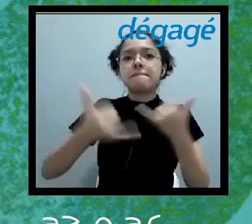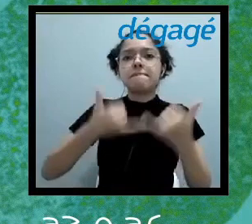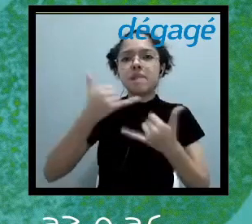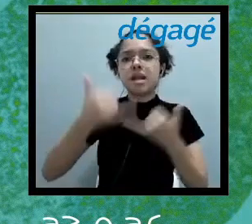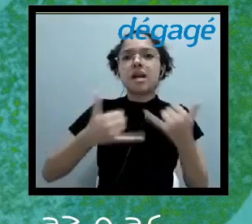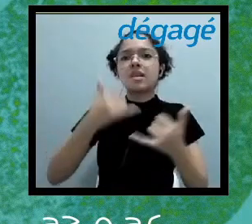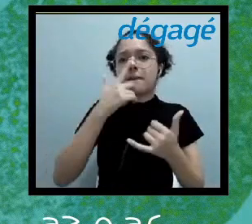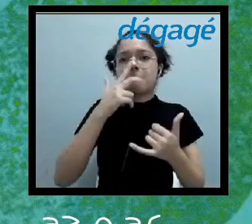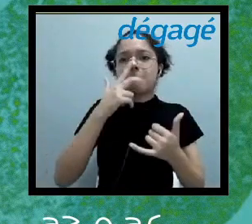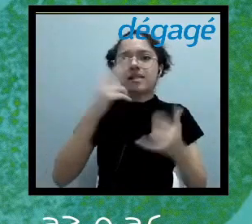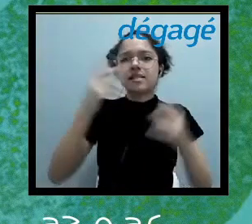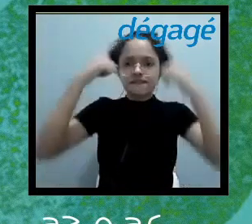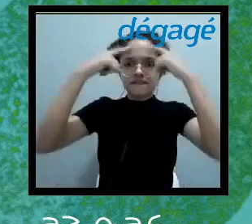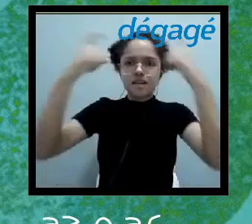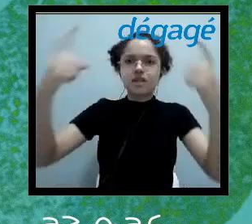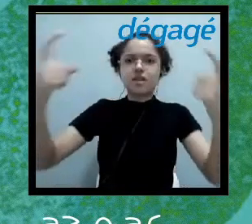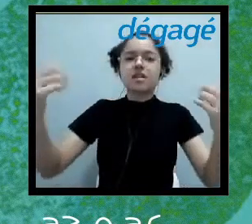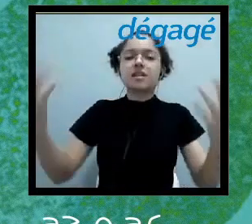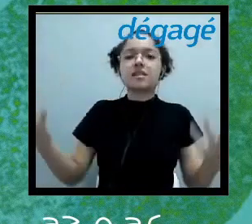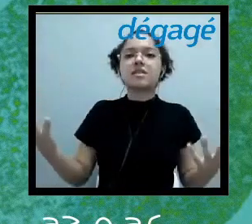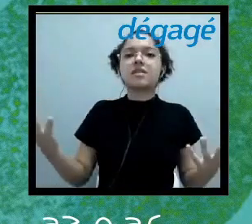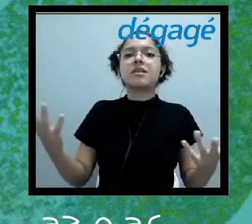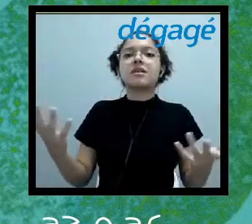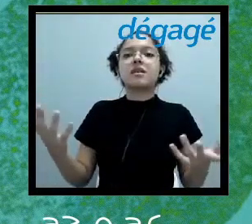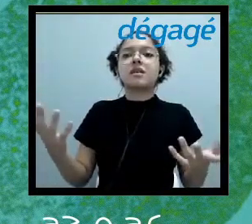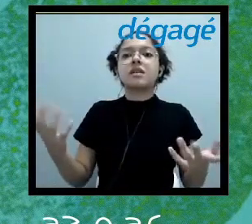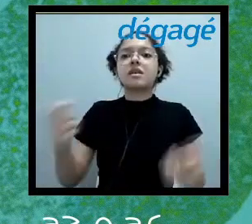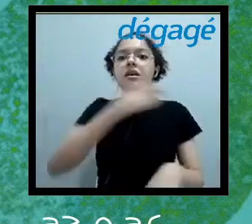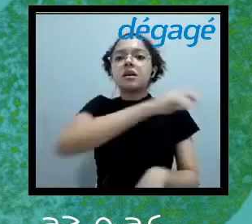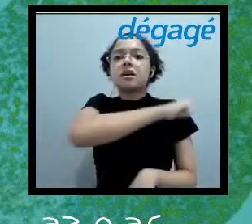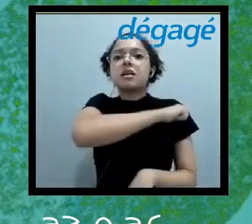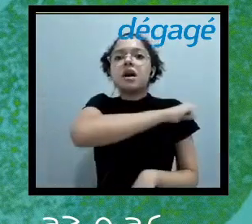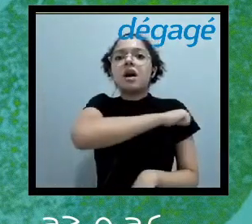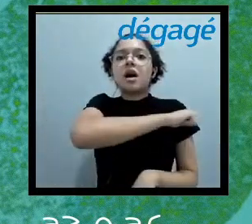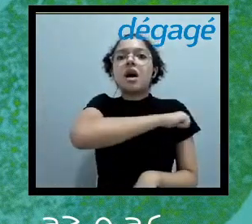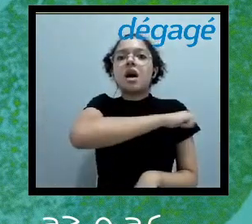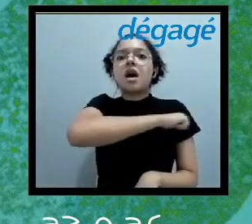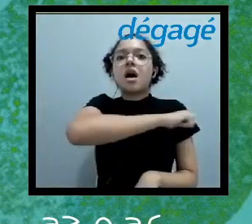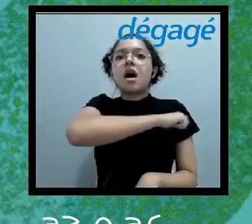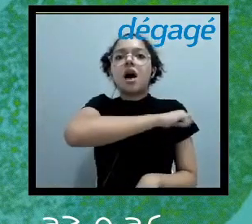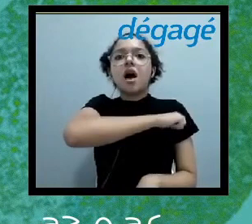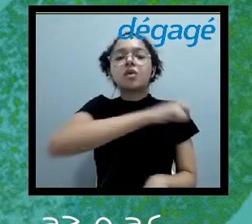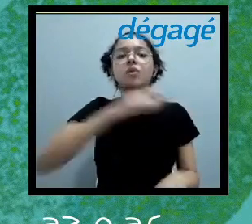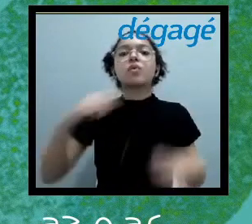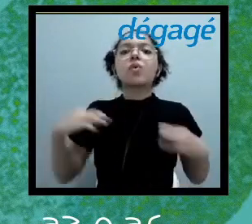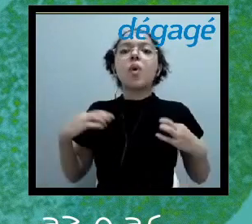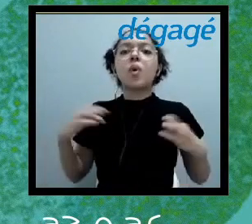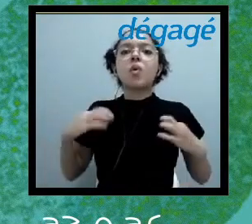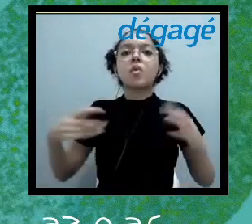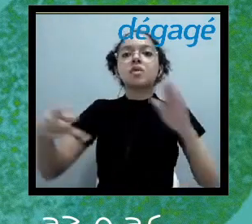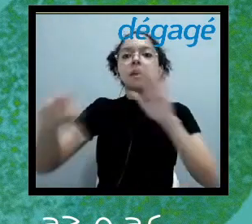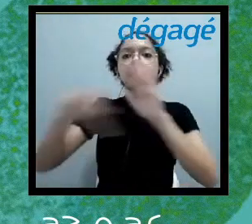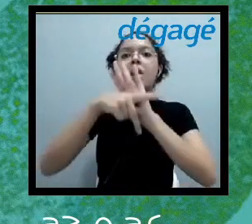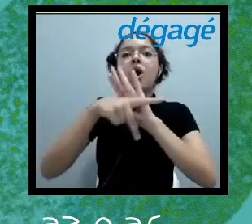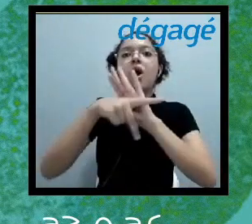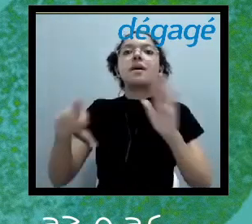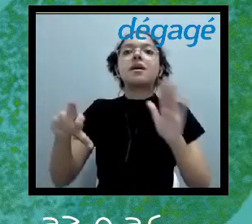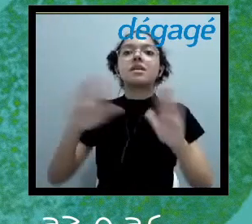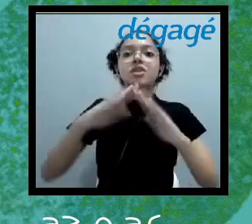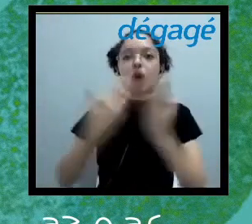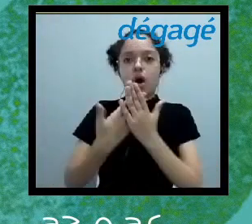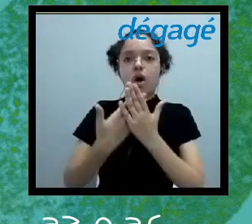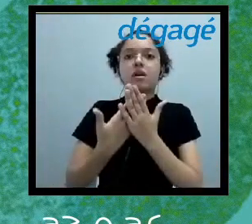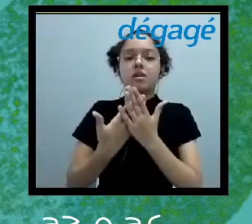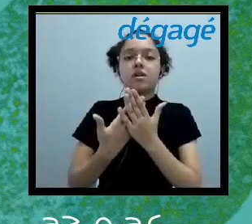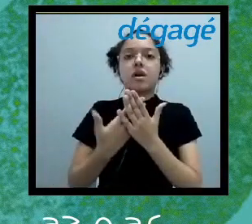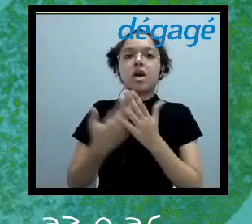enfim, incitando a violência, com alunos que tivessem com aquela blusa da escola pública, do uniforme da escola pública. E aí, como eu trabalho